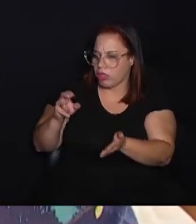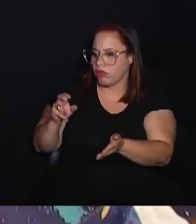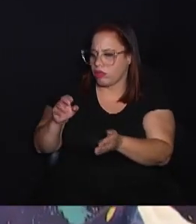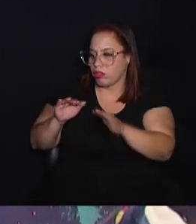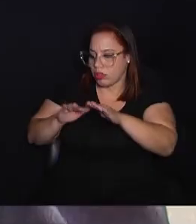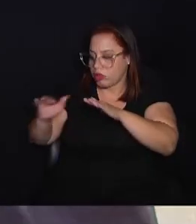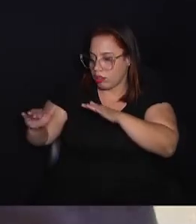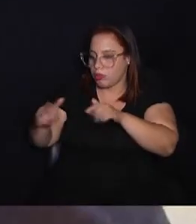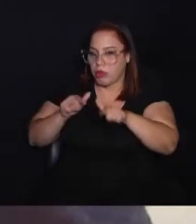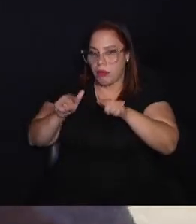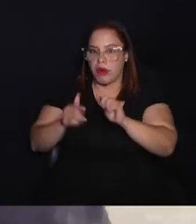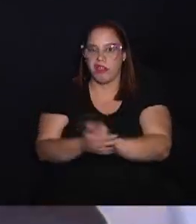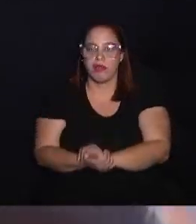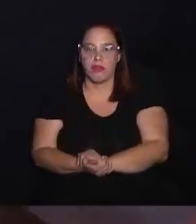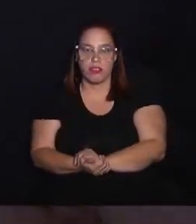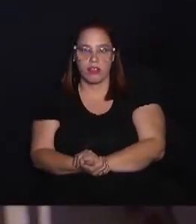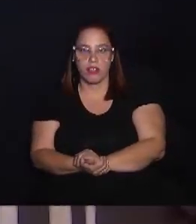dessa.